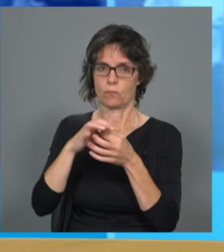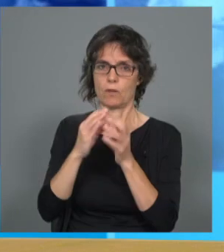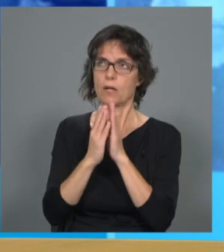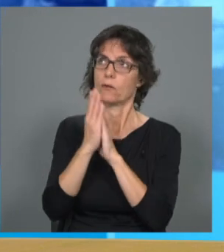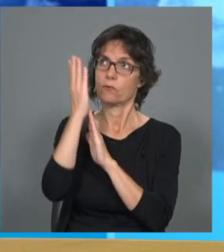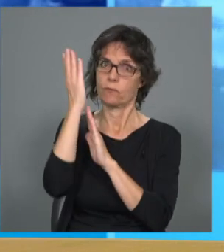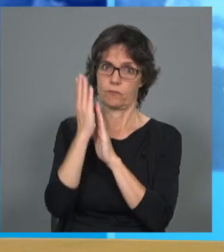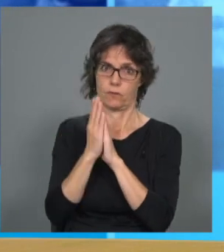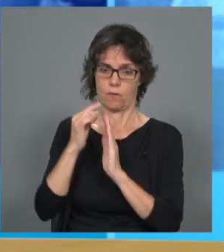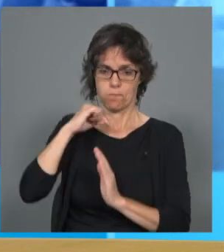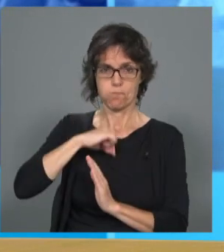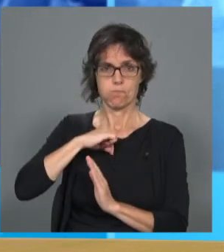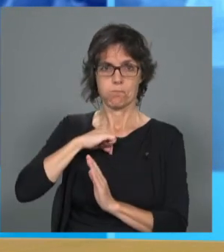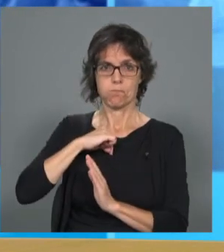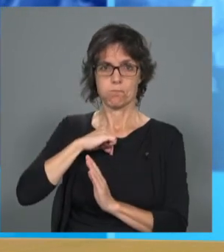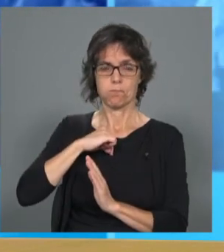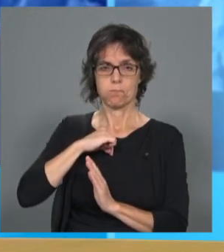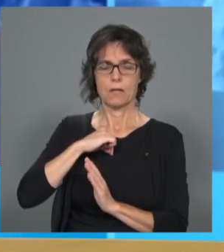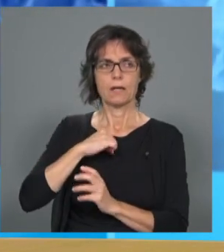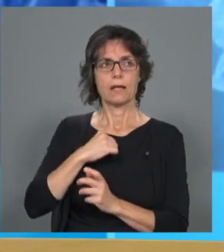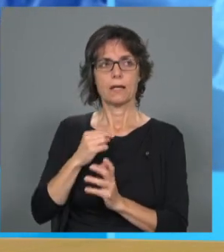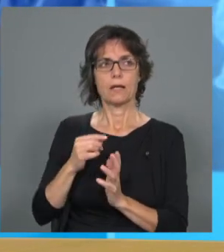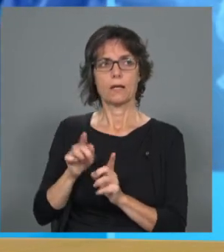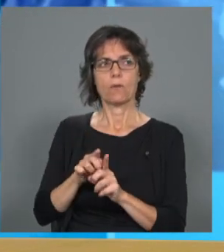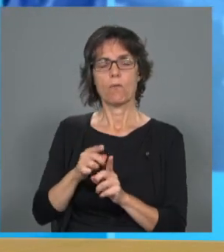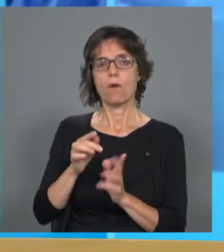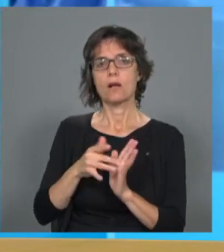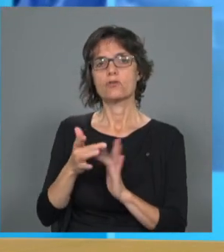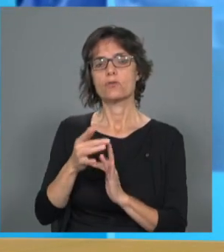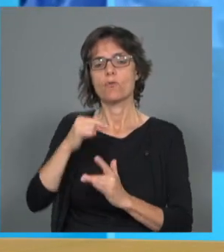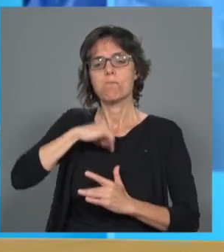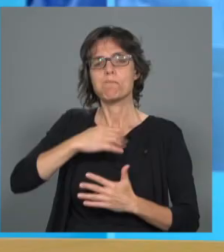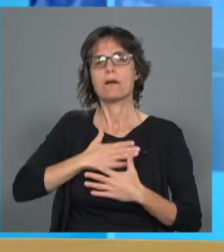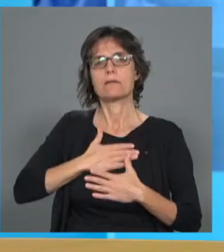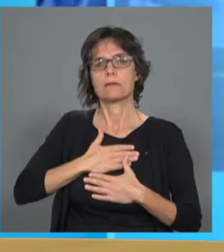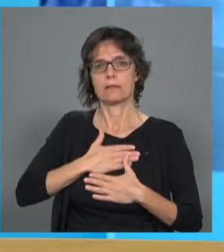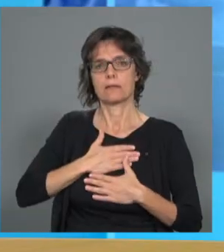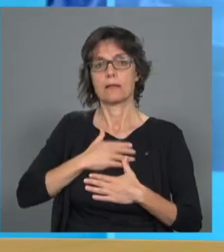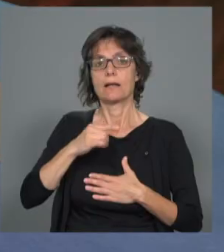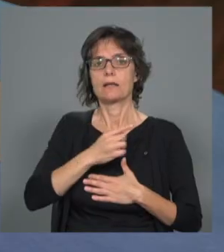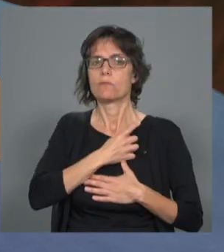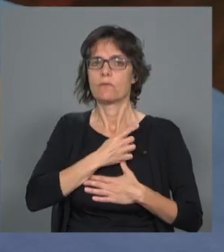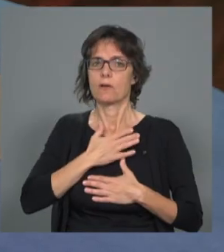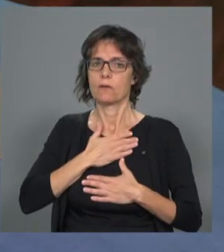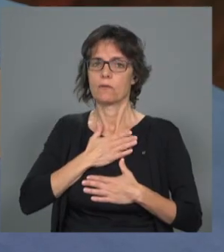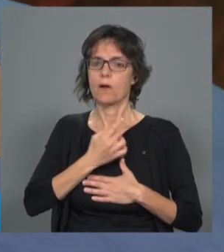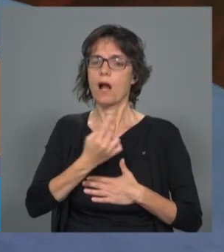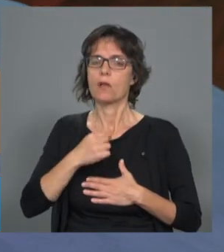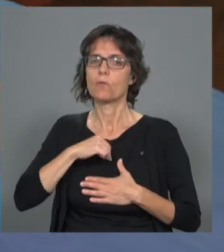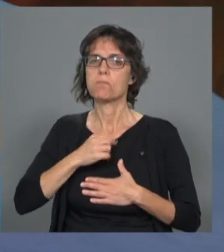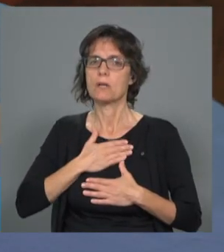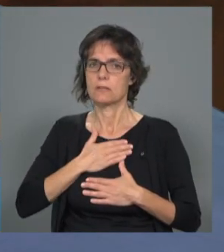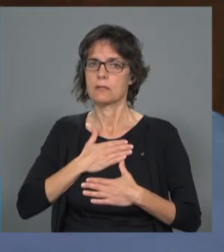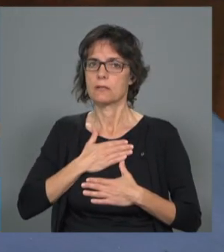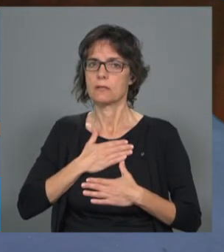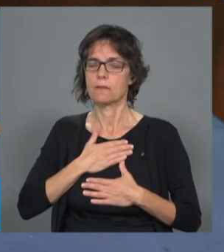intimidade da vida de cada um, com a presença de Jesus vivo e ressuscitado, acho que é muito difícil conseguir fazer